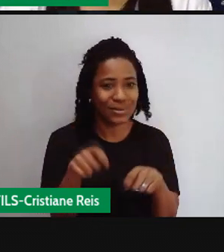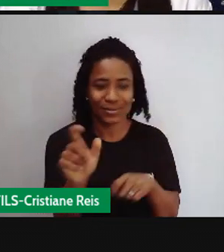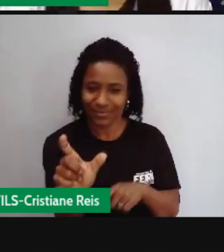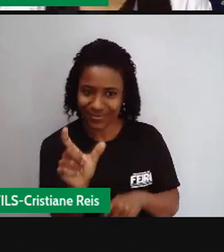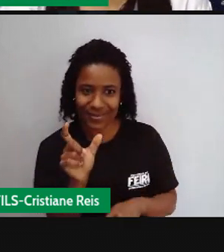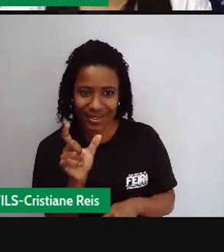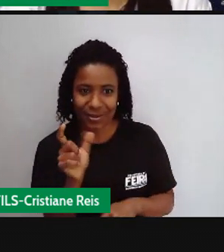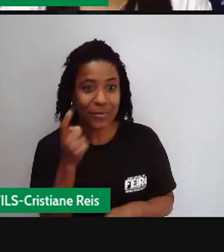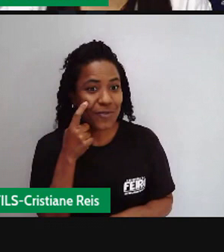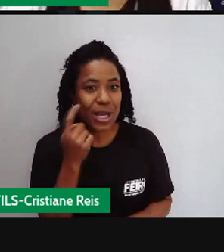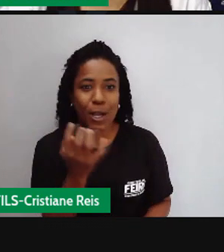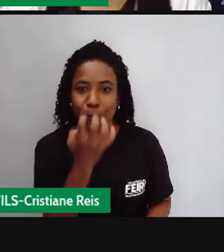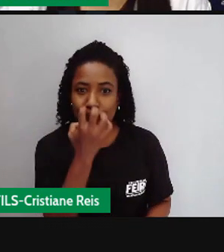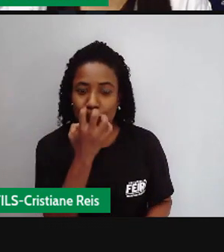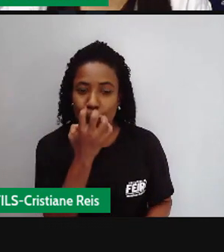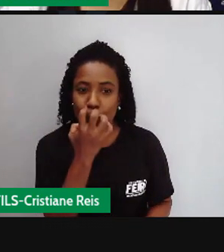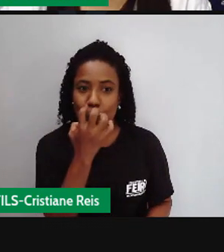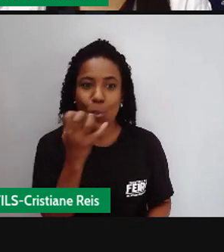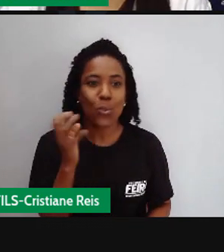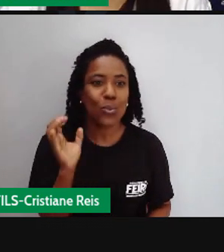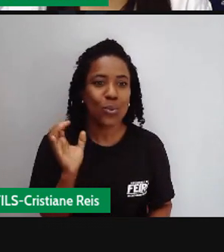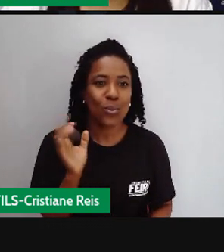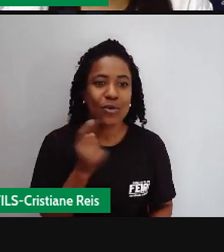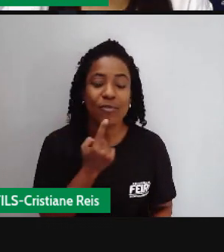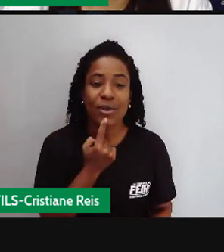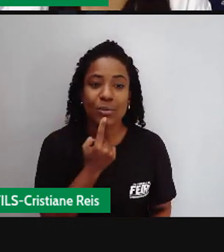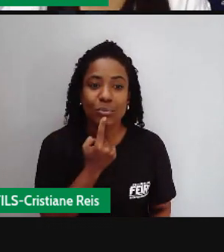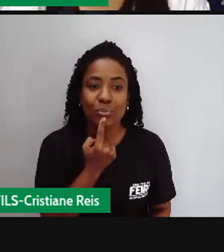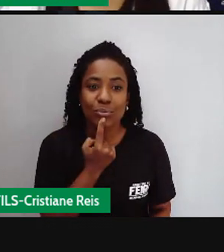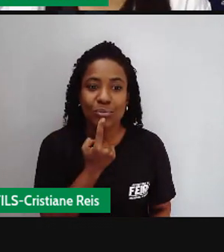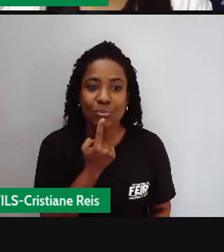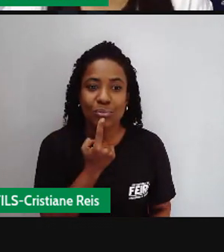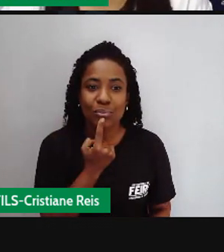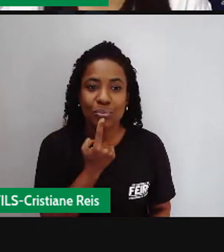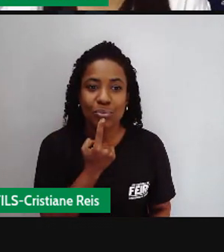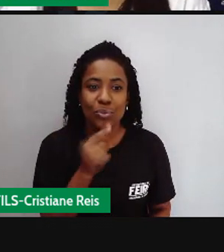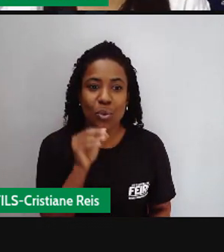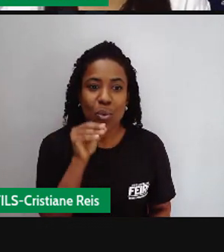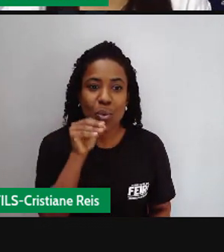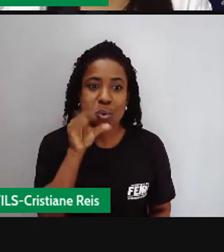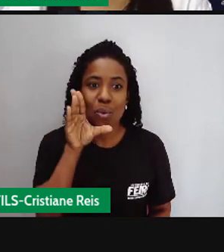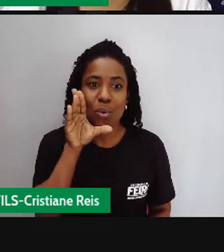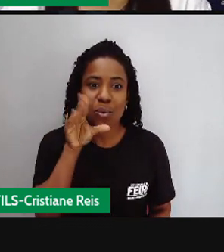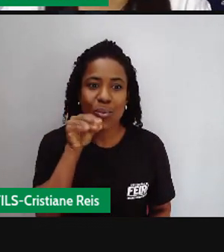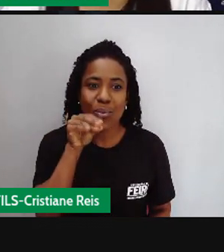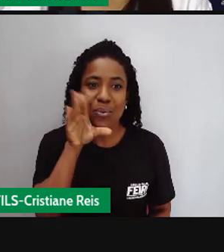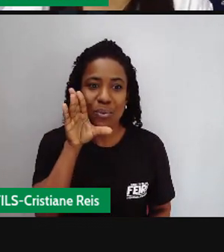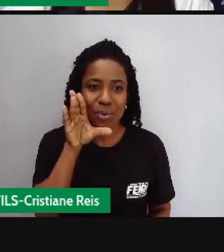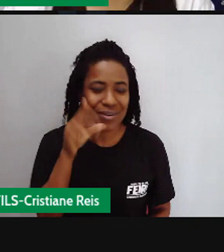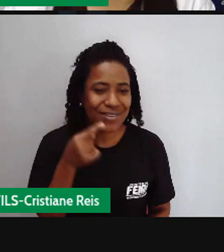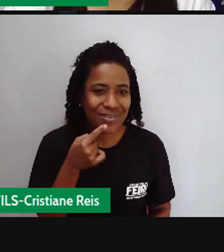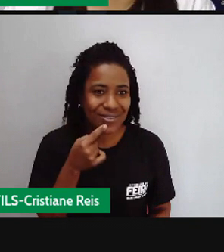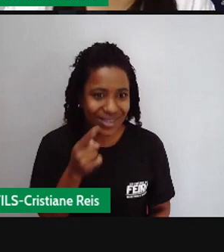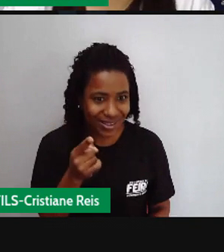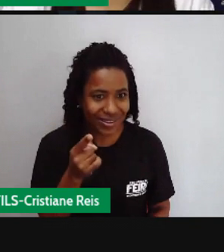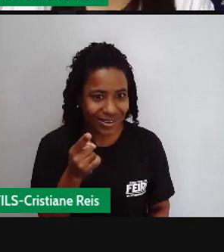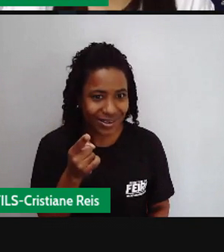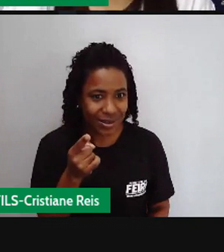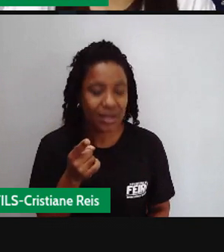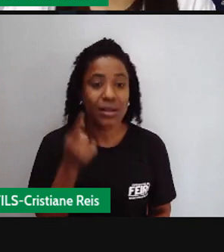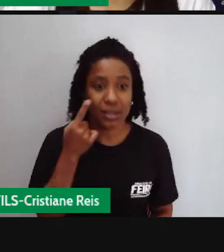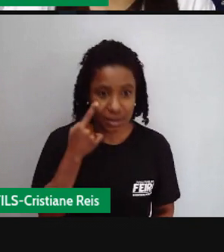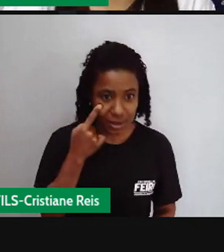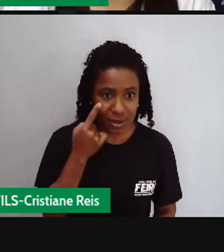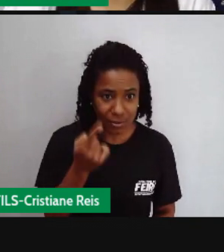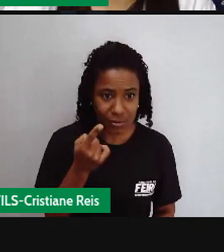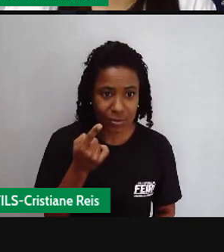certo? Cachorro, ó, cachorro. Então, a gente já identifica que o primeiro O faz parte